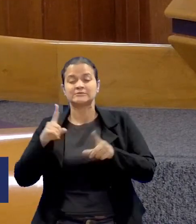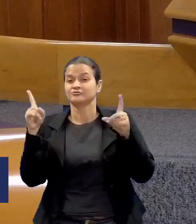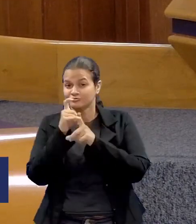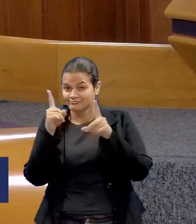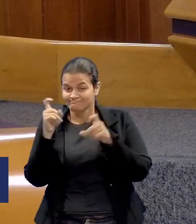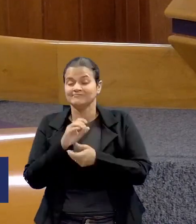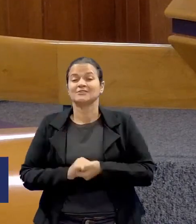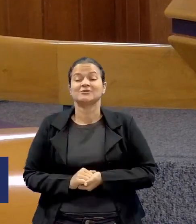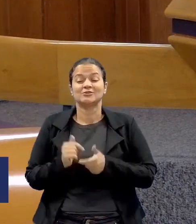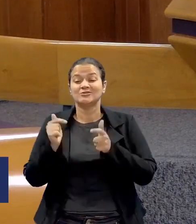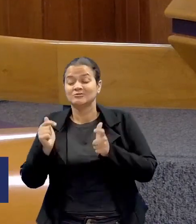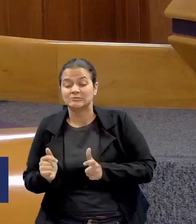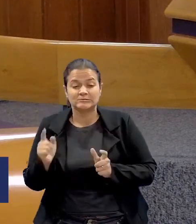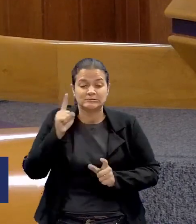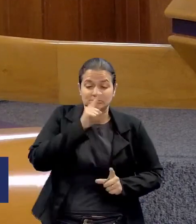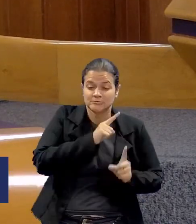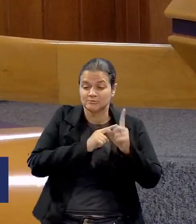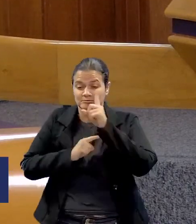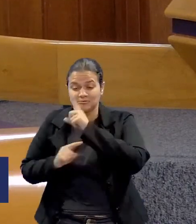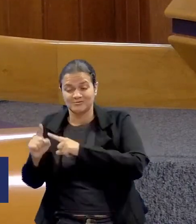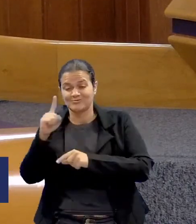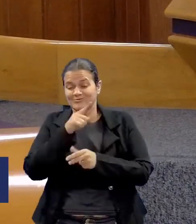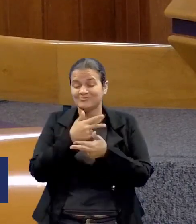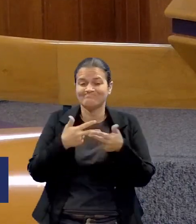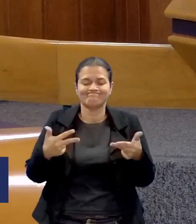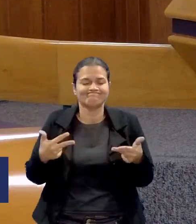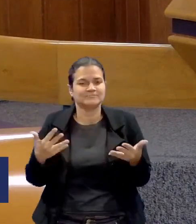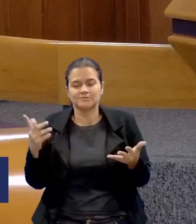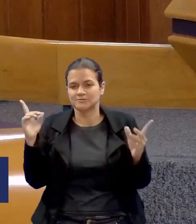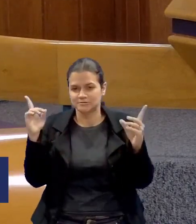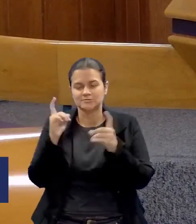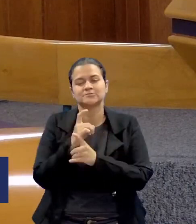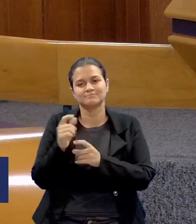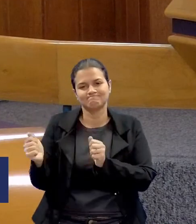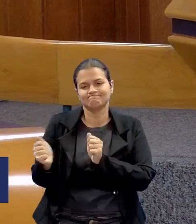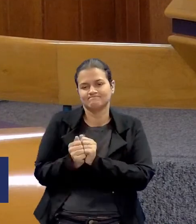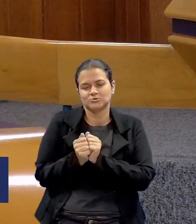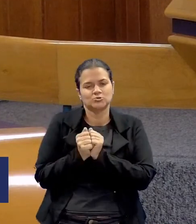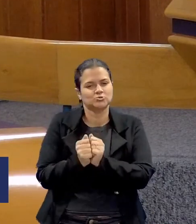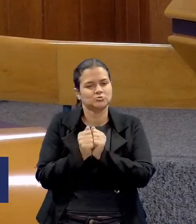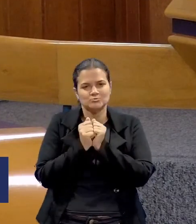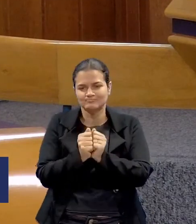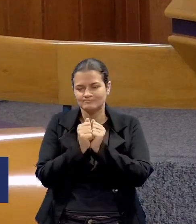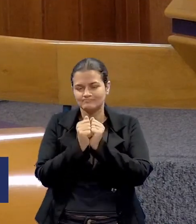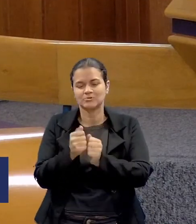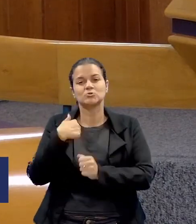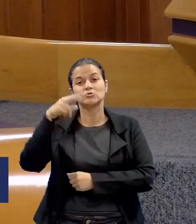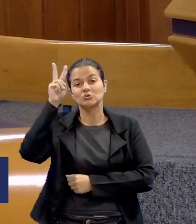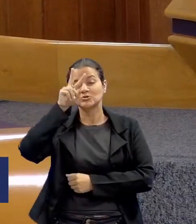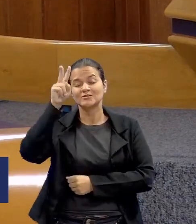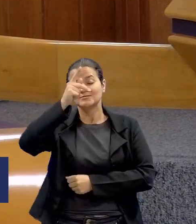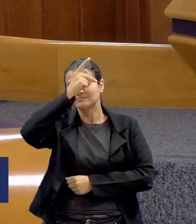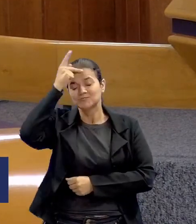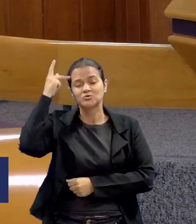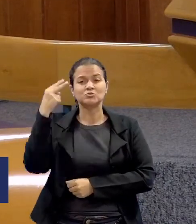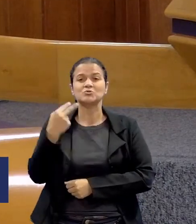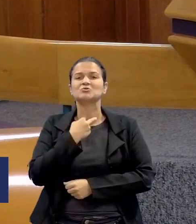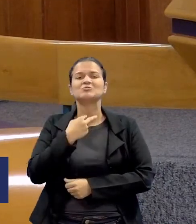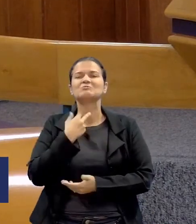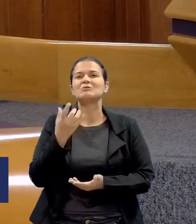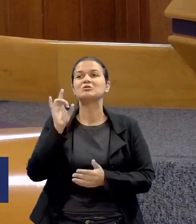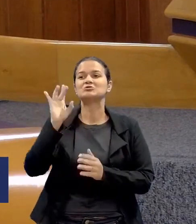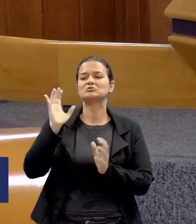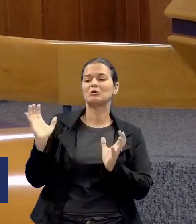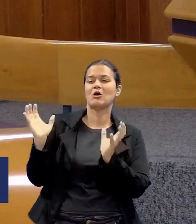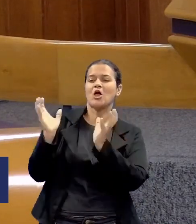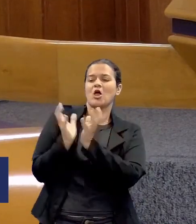lugares sem chão, situações inexplicáveis. Lembro que a humanidade não pode ser um clube das elites